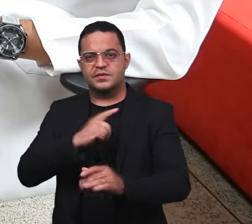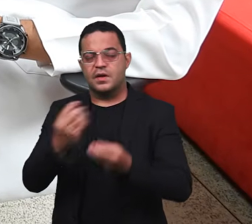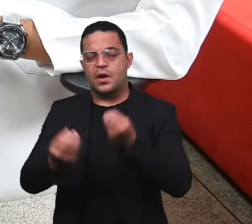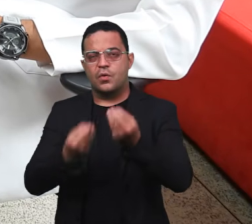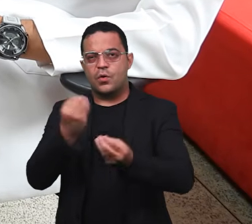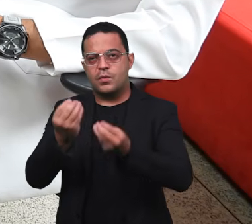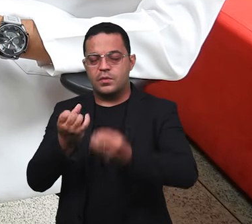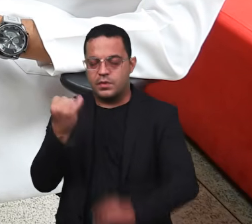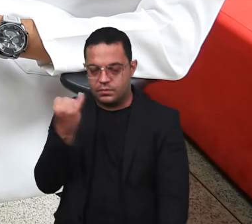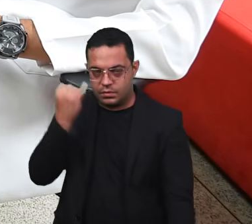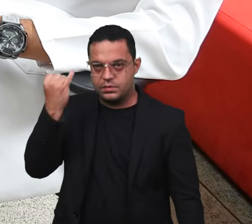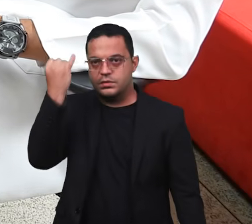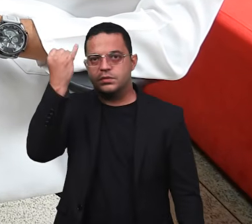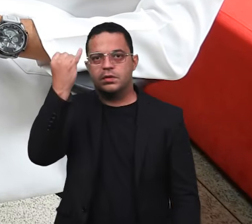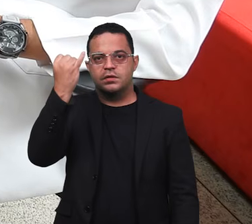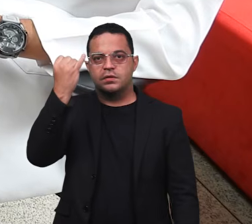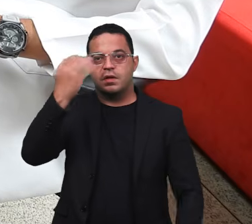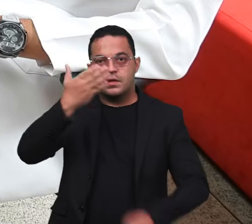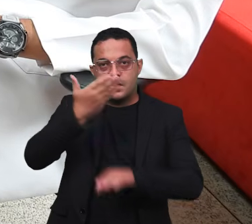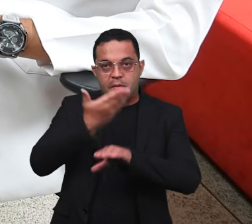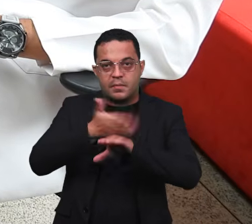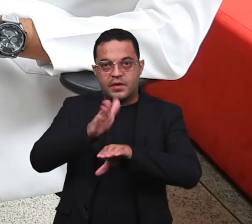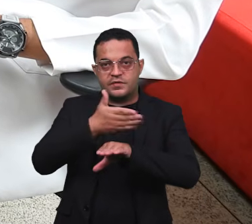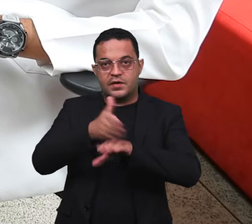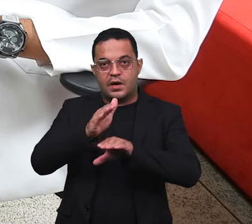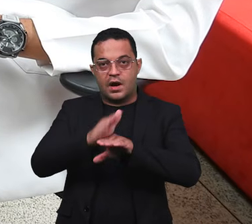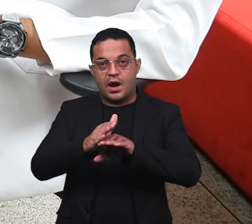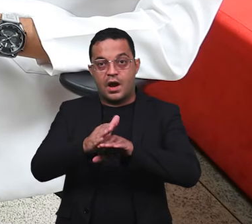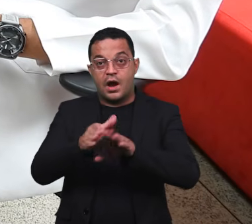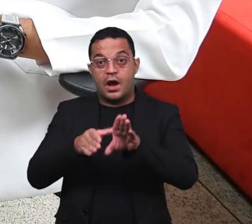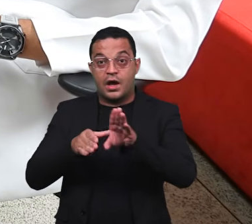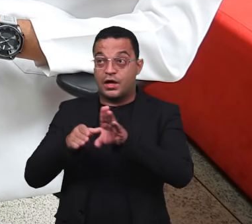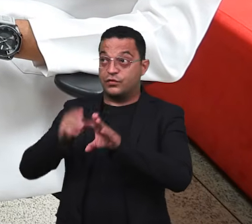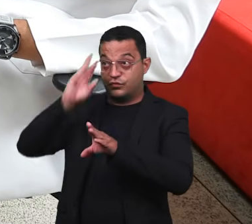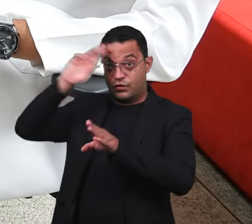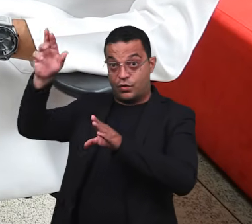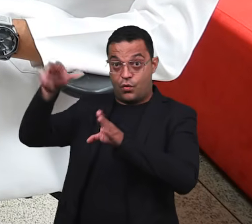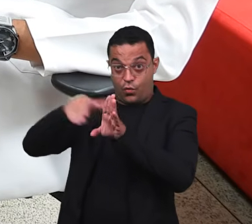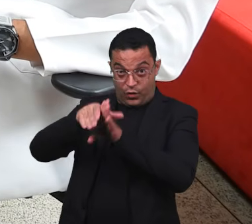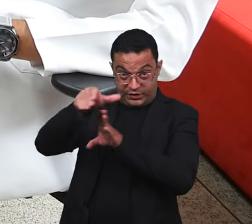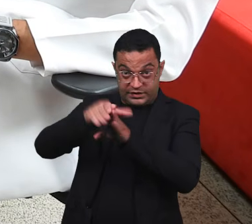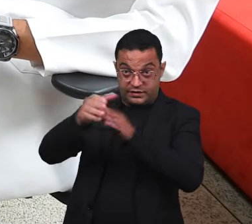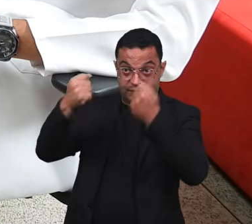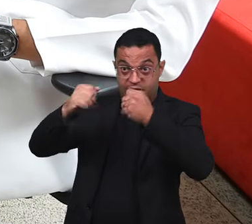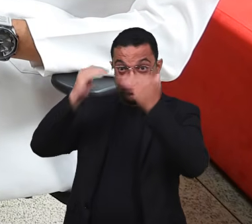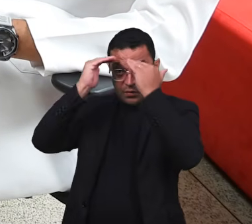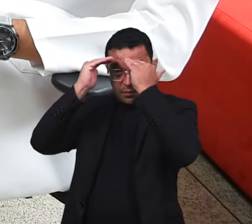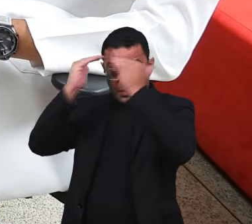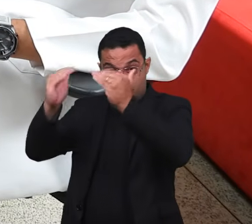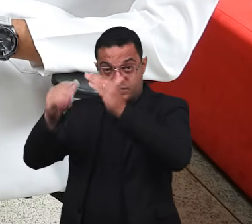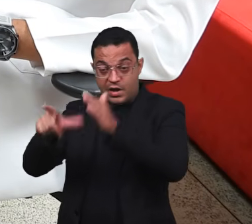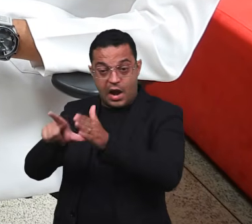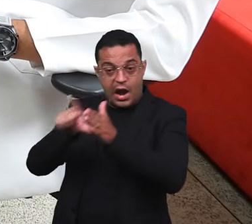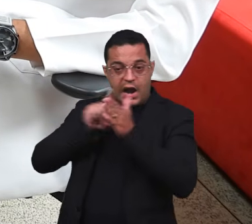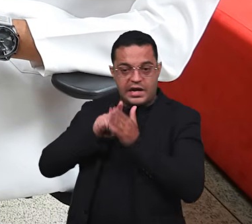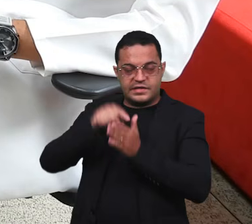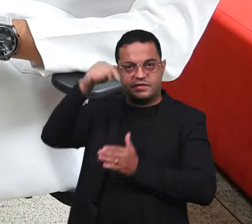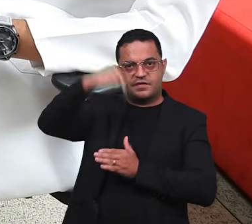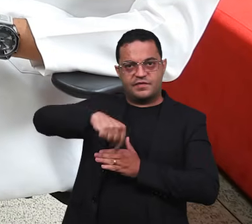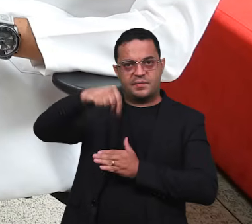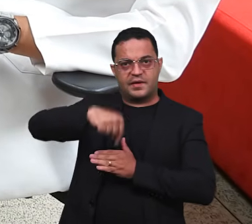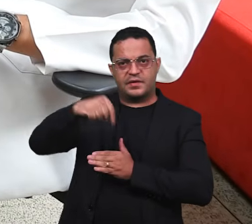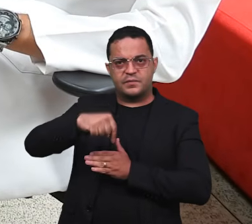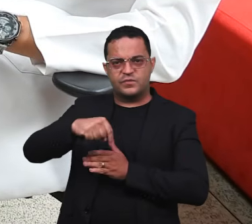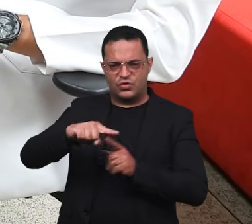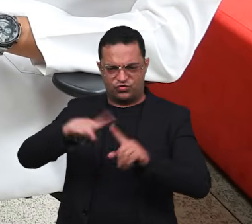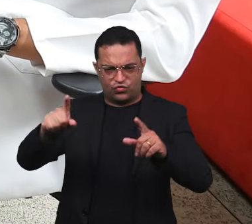importante guardarmos e praticarmos as orientações que o Senhor tem nos dado quanto aos preparativos para subir ao Manaim.